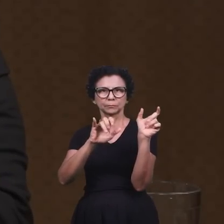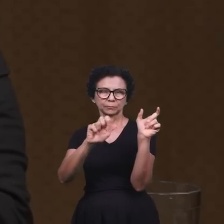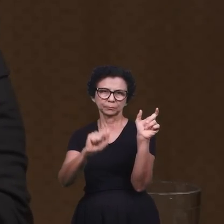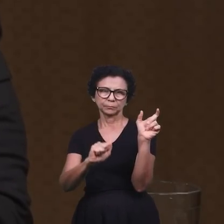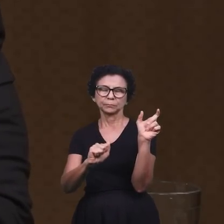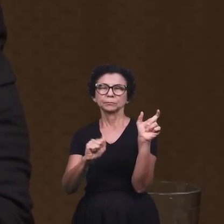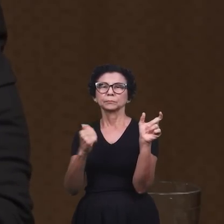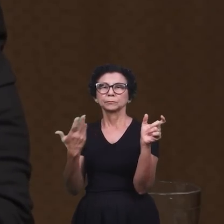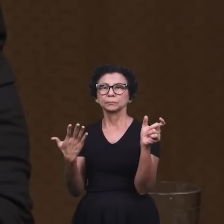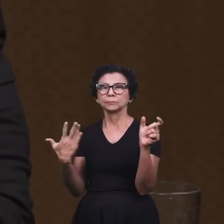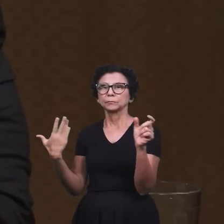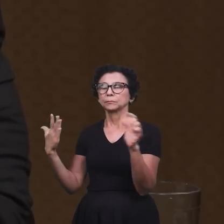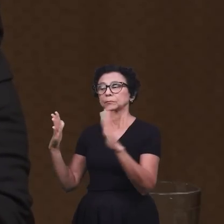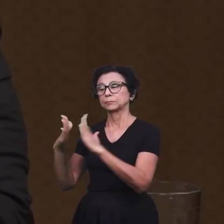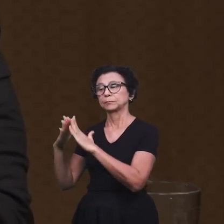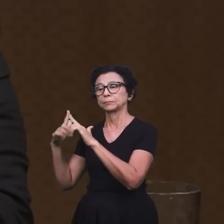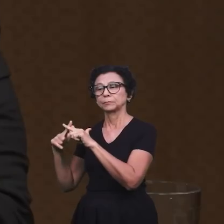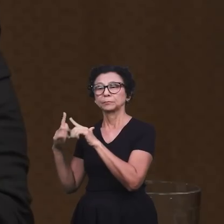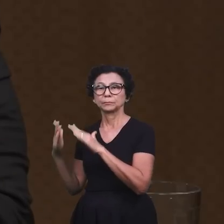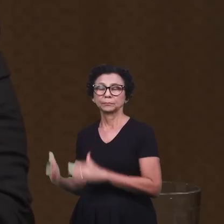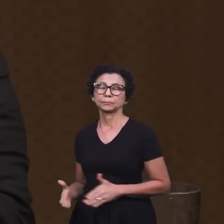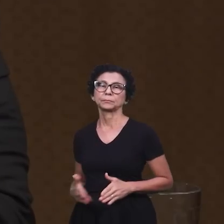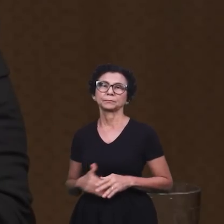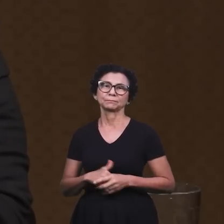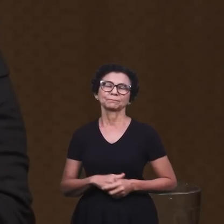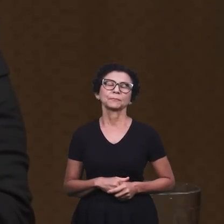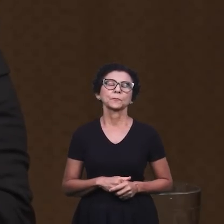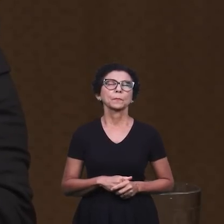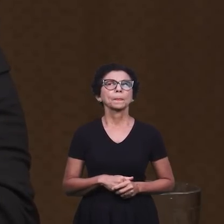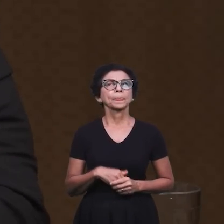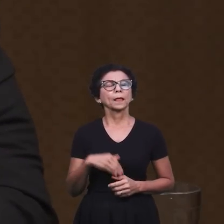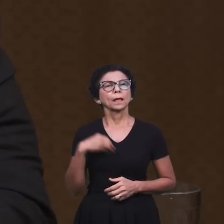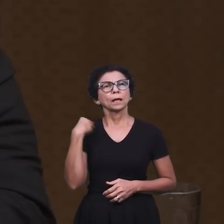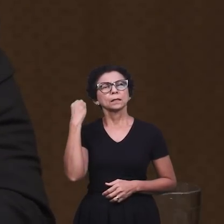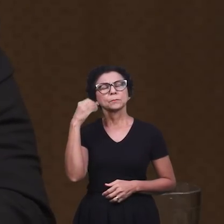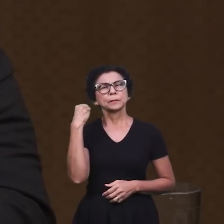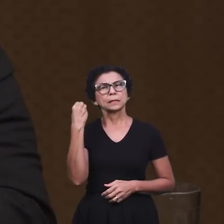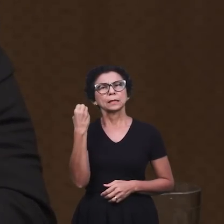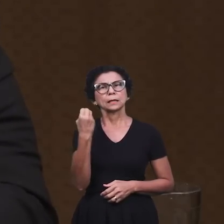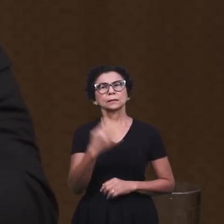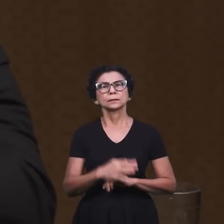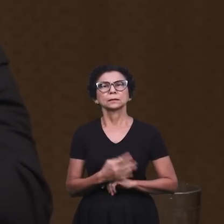uma experiência individual, que cada um tem com o Senhor, ela é